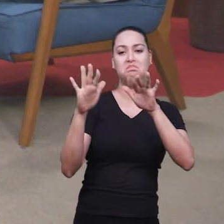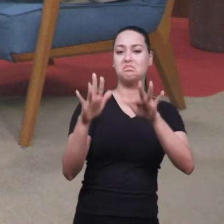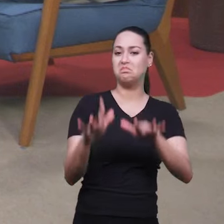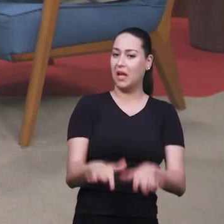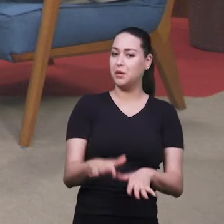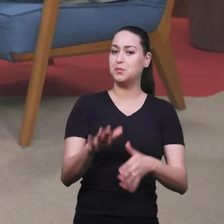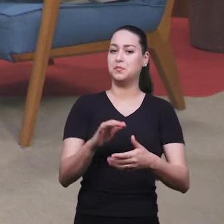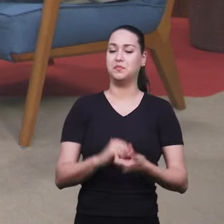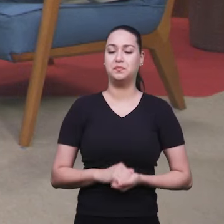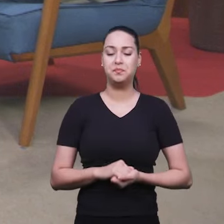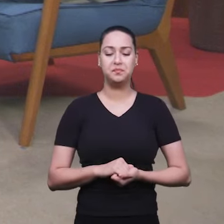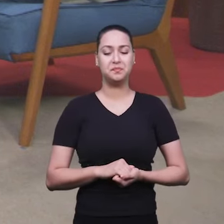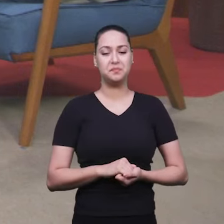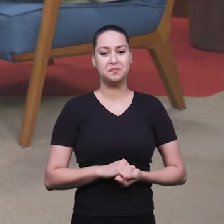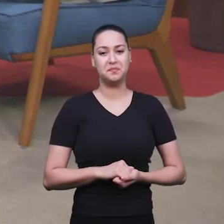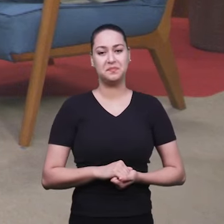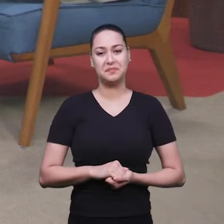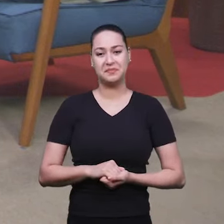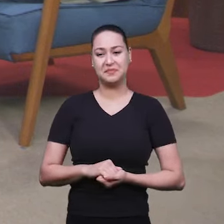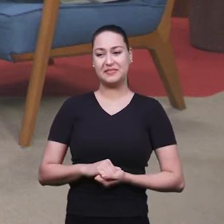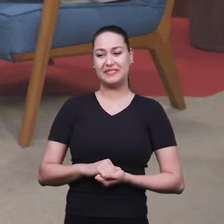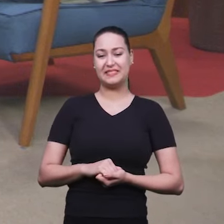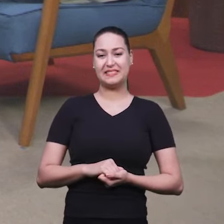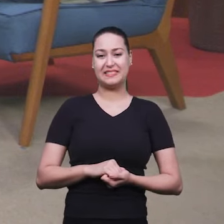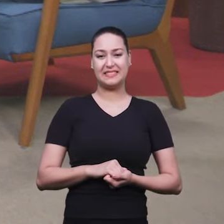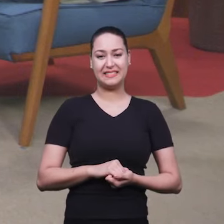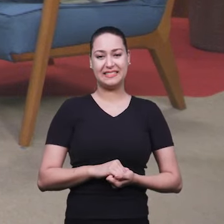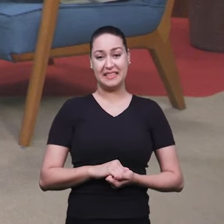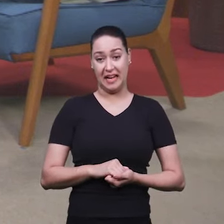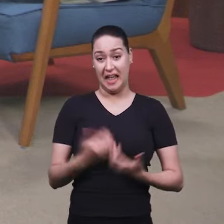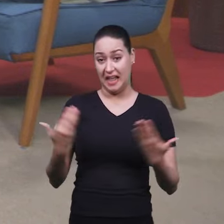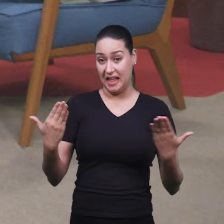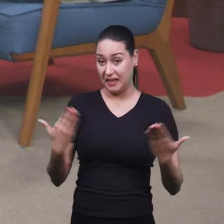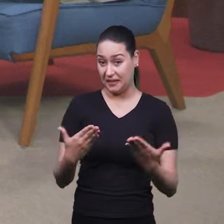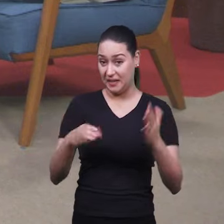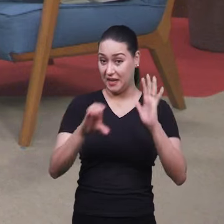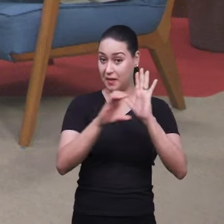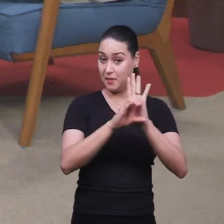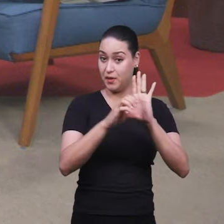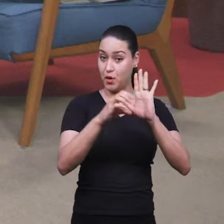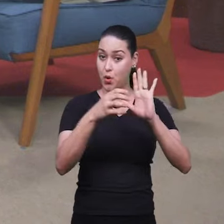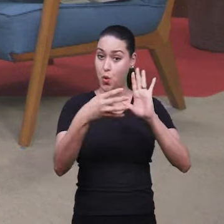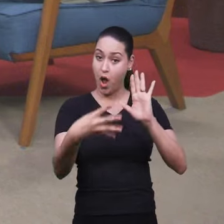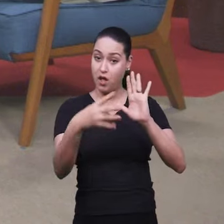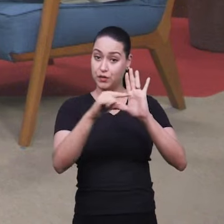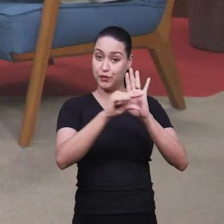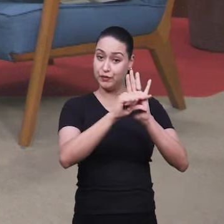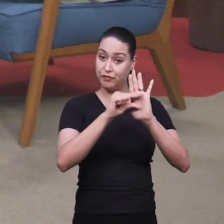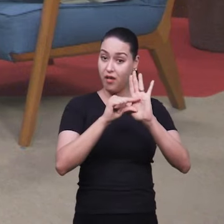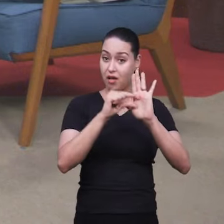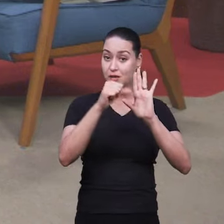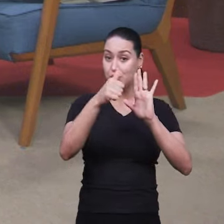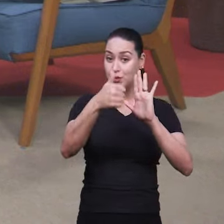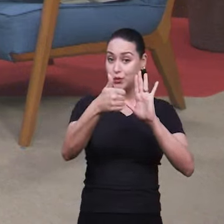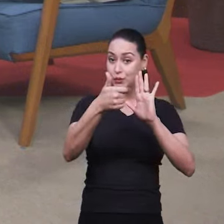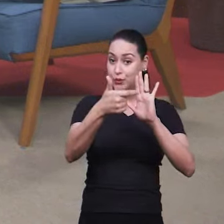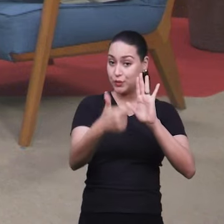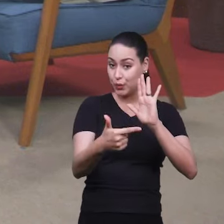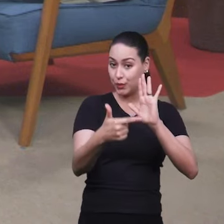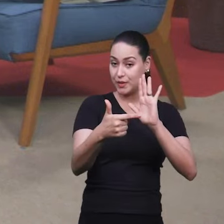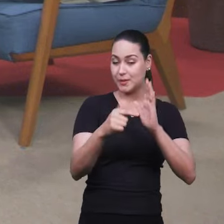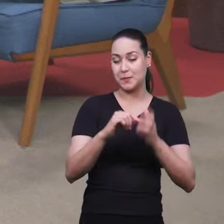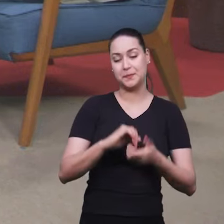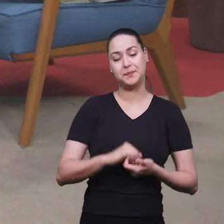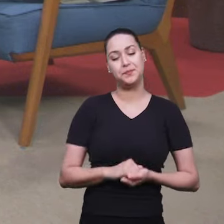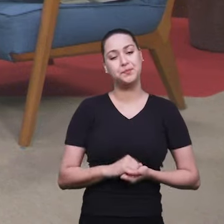uma nova. fonte inesgotável. Muito bem. E aqui a gente vai para o capítulo 4, verso 12. E é interessante que esse